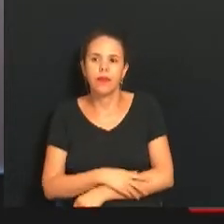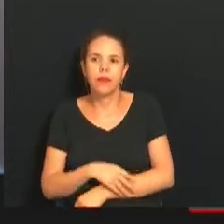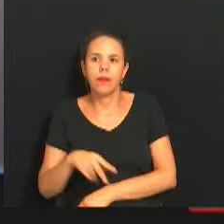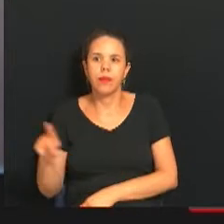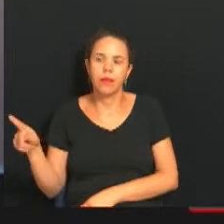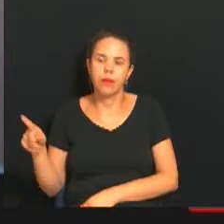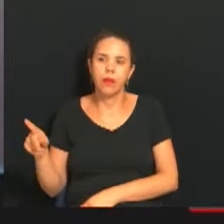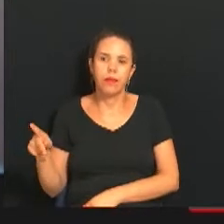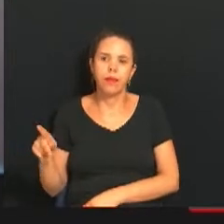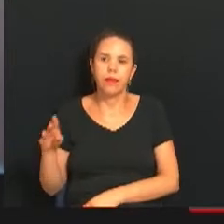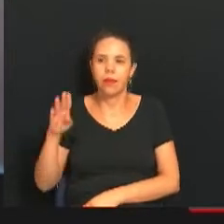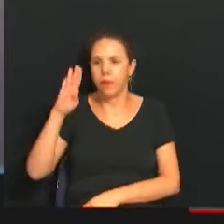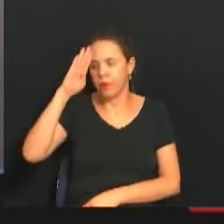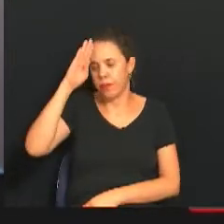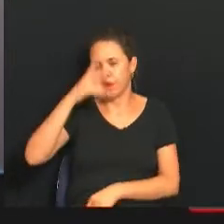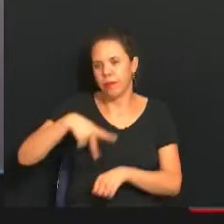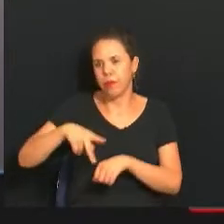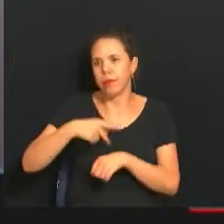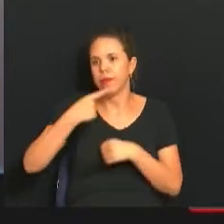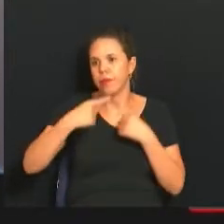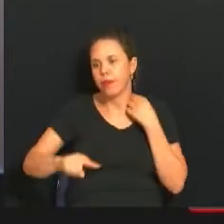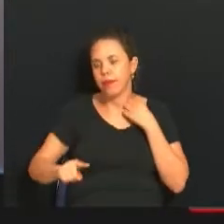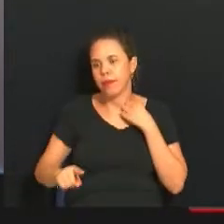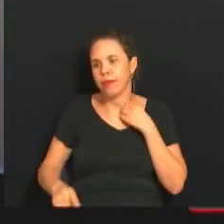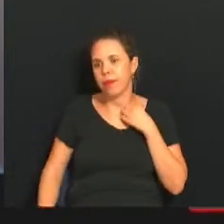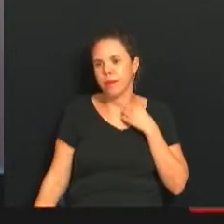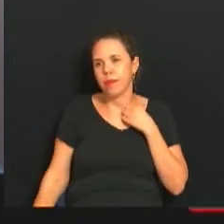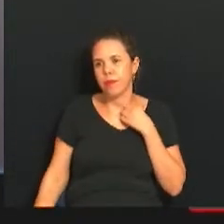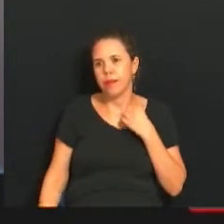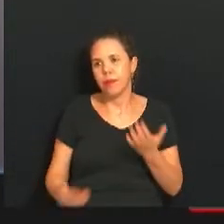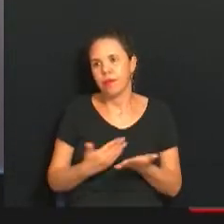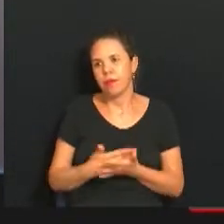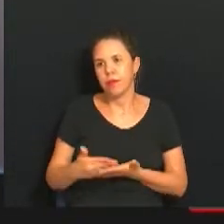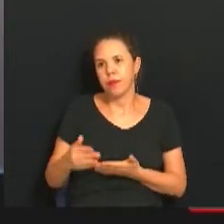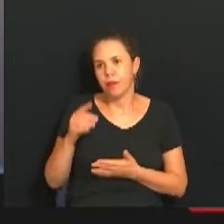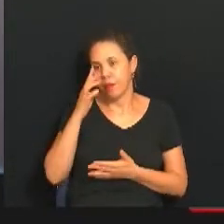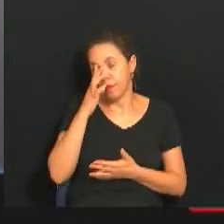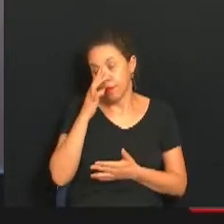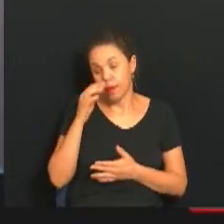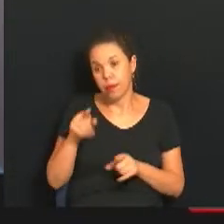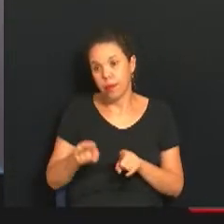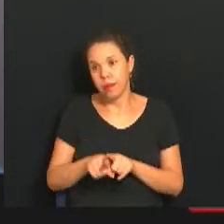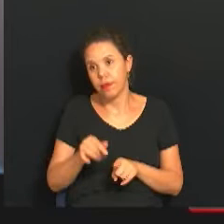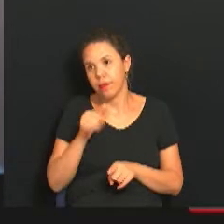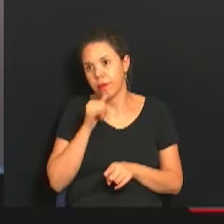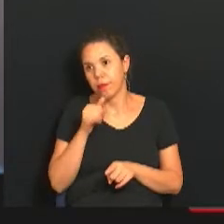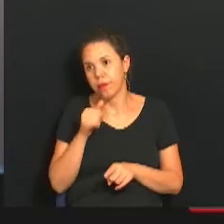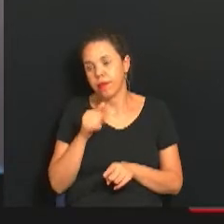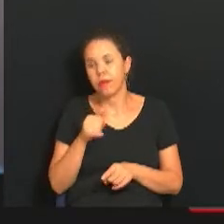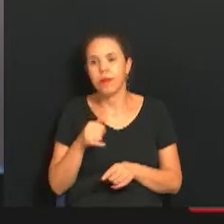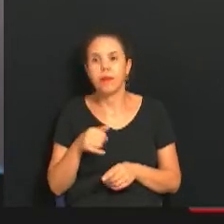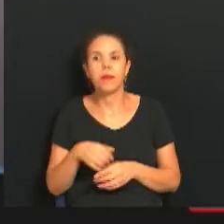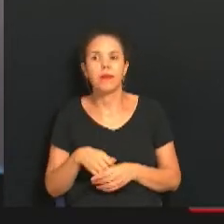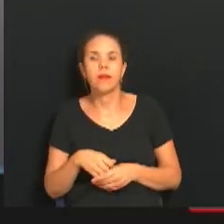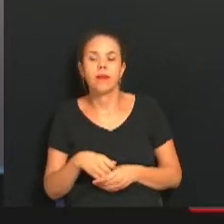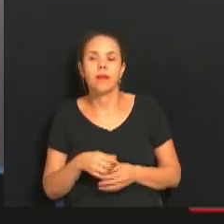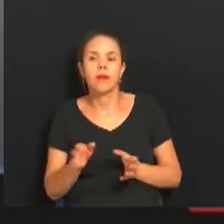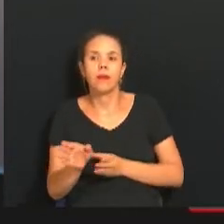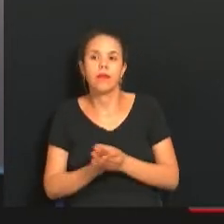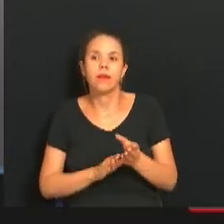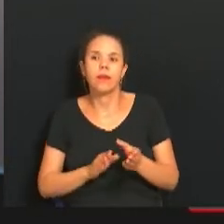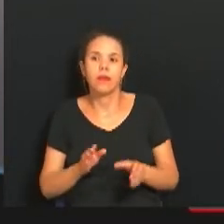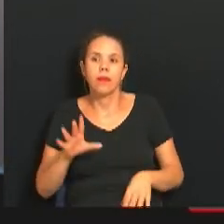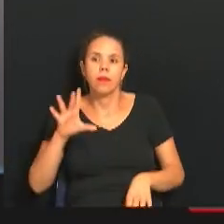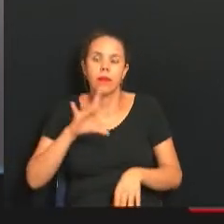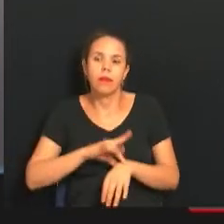Messias Bolsonaro à Rússia, quanto nos primeiros votos ali emitidos no Conselho de Segurança. O Brasil entrou no Conselho